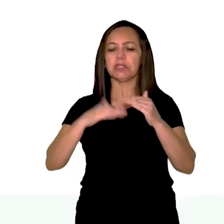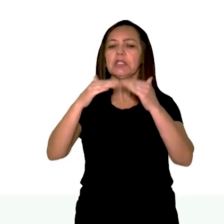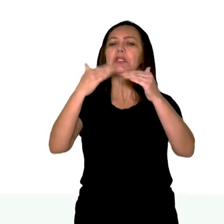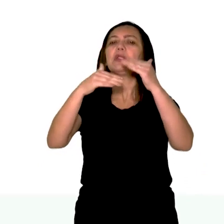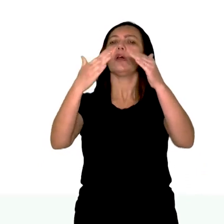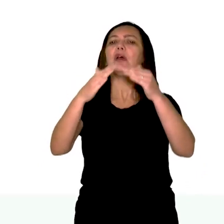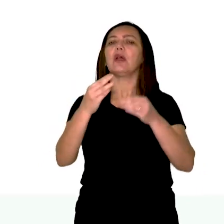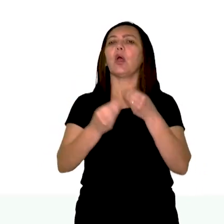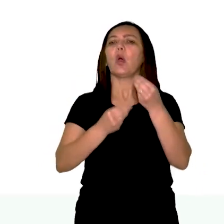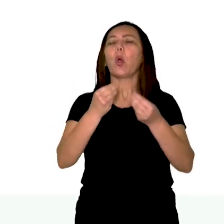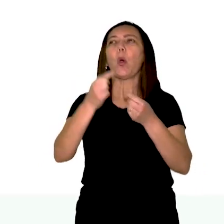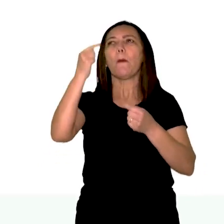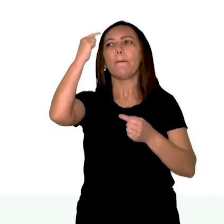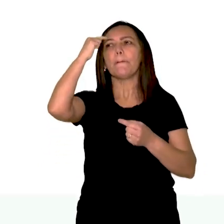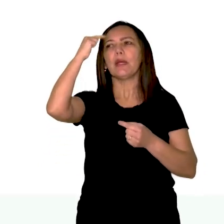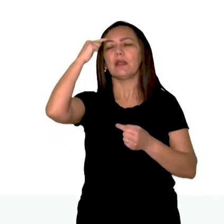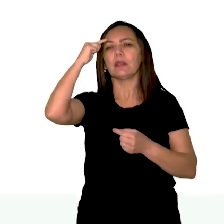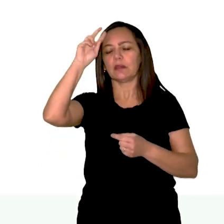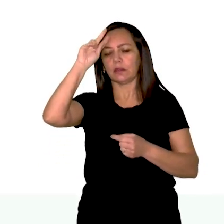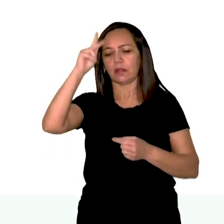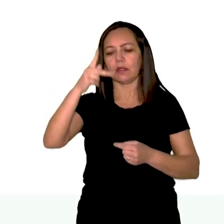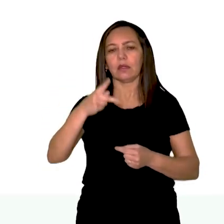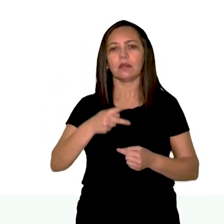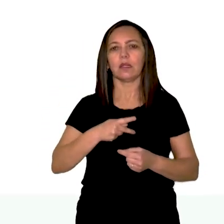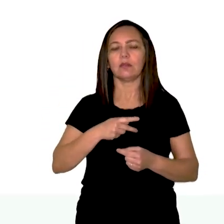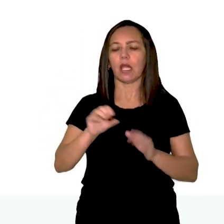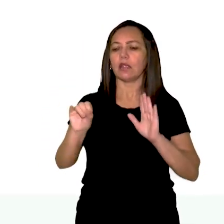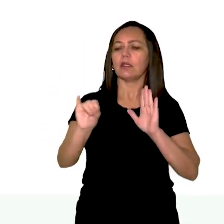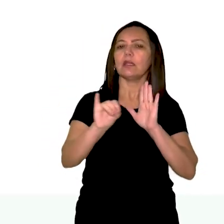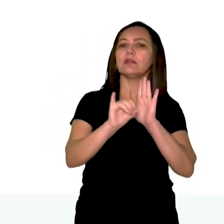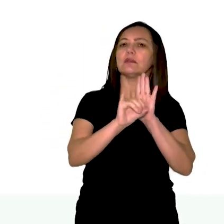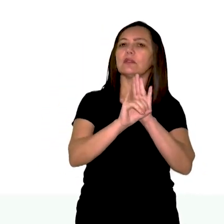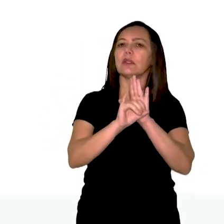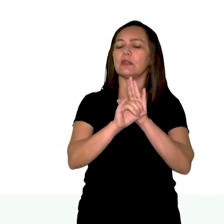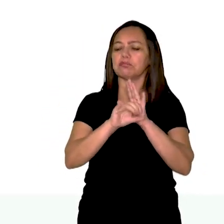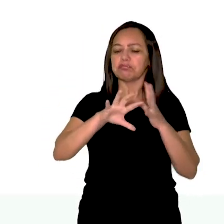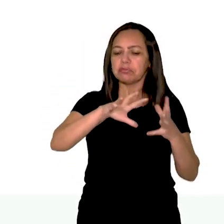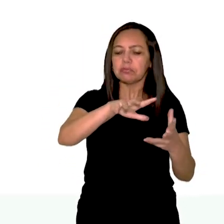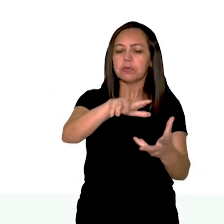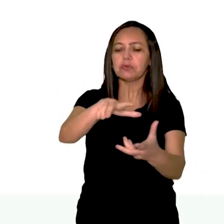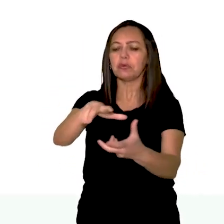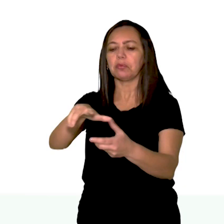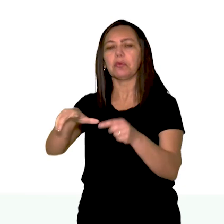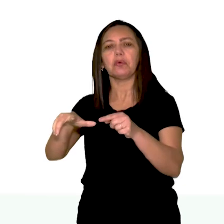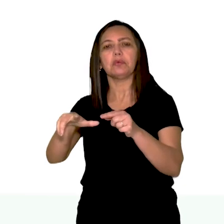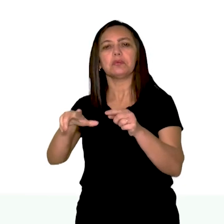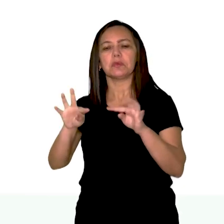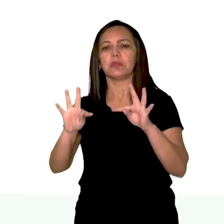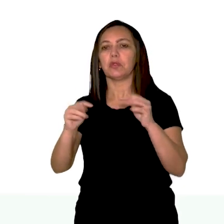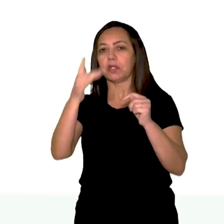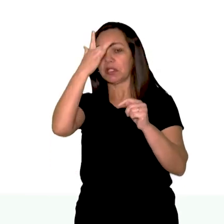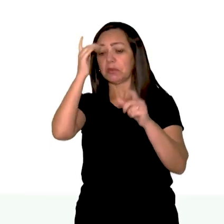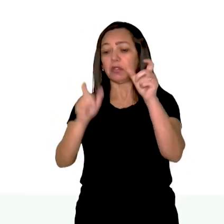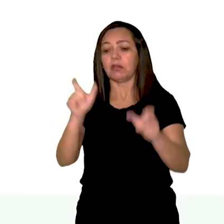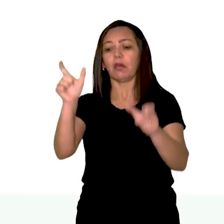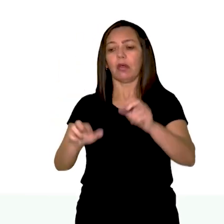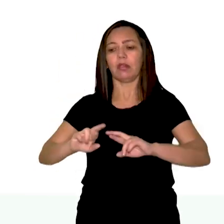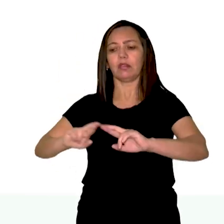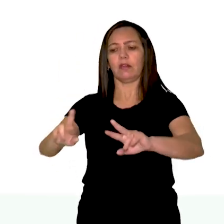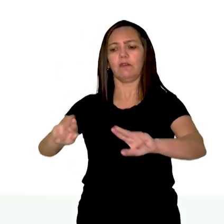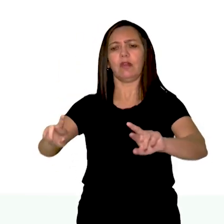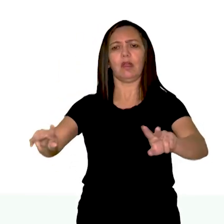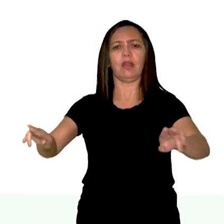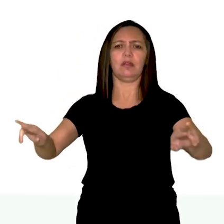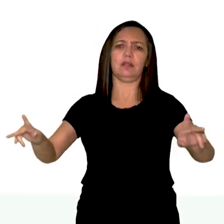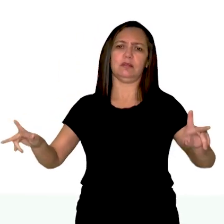Também, como pensar a si mesmo, a sua identidade, em um mundo onde todos são diferentes uns